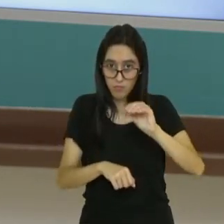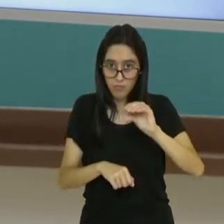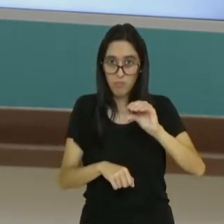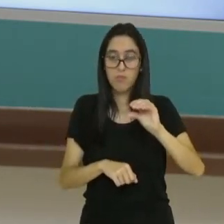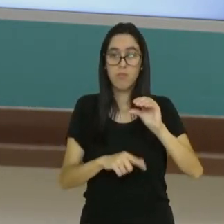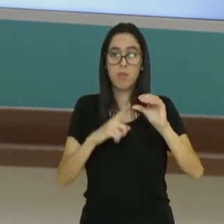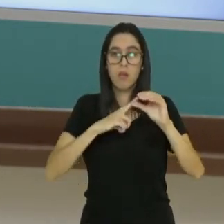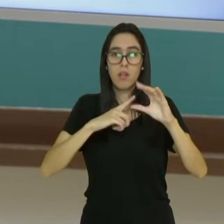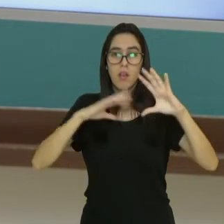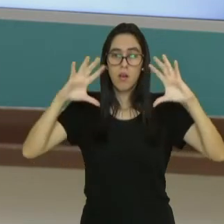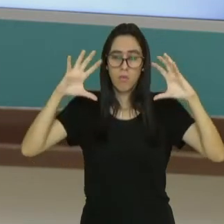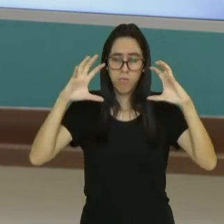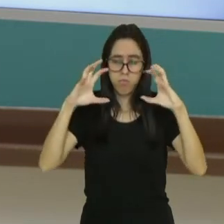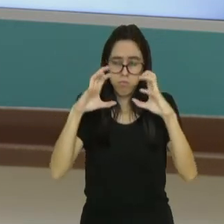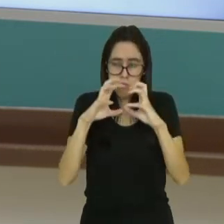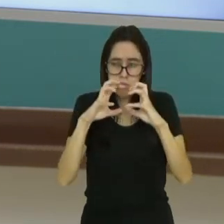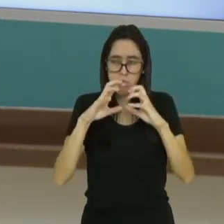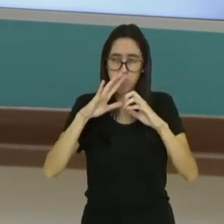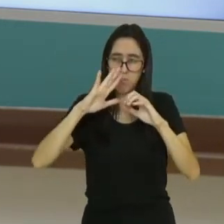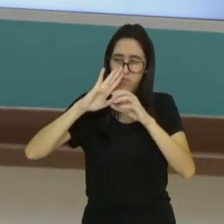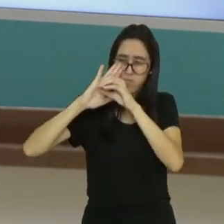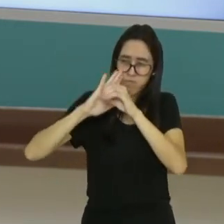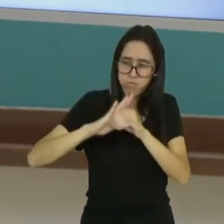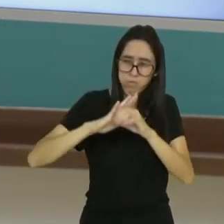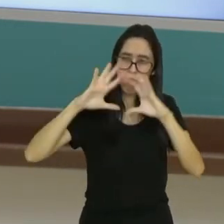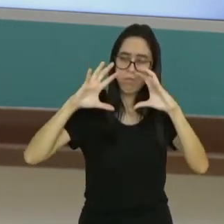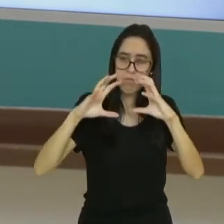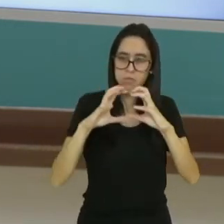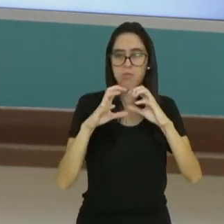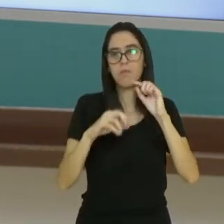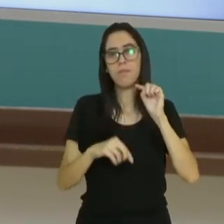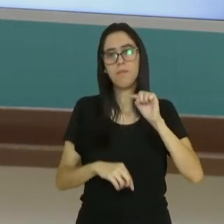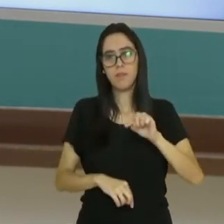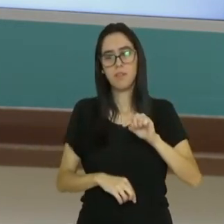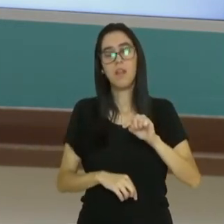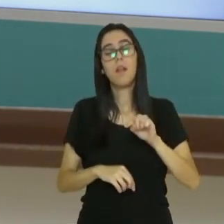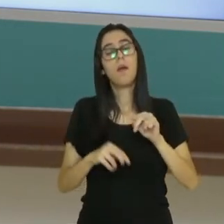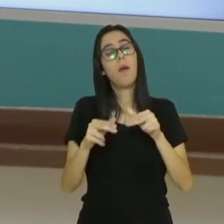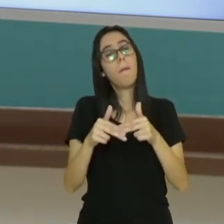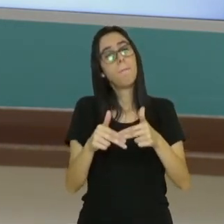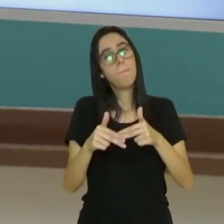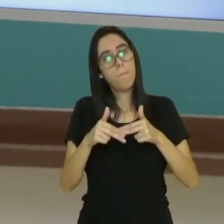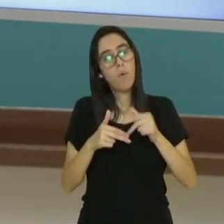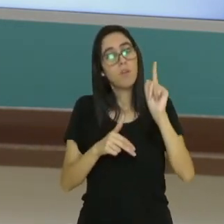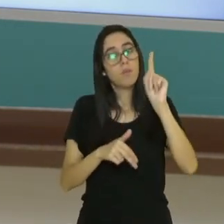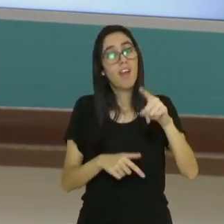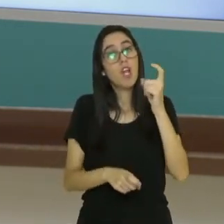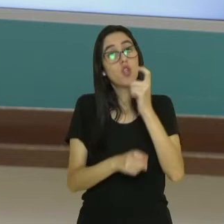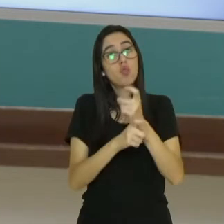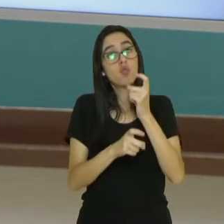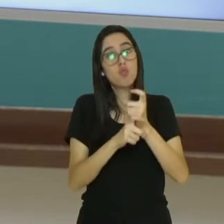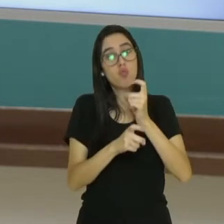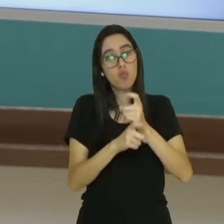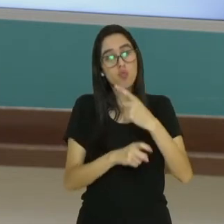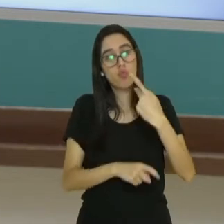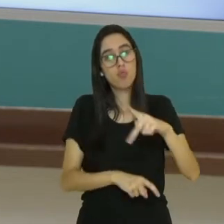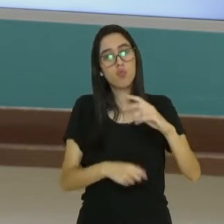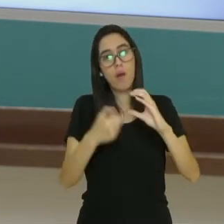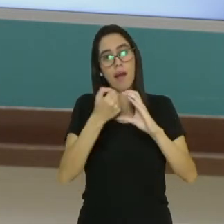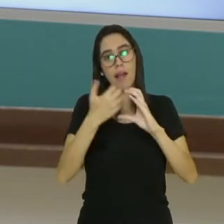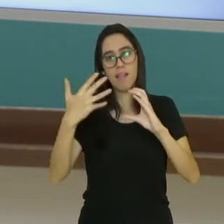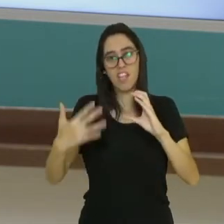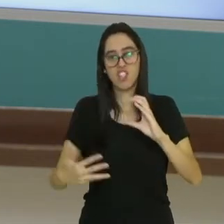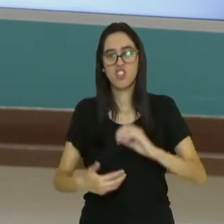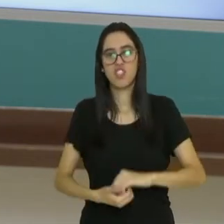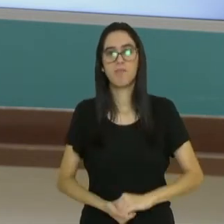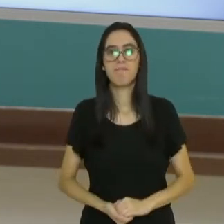pressionado, tudo está pressionado na direção dele, né? Por isso ele é sólido, apresenta essa característica diferente